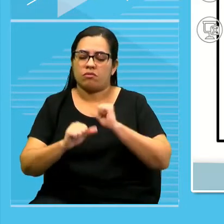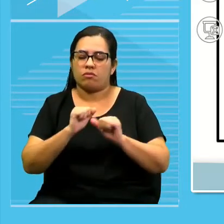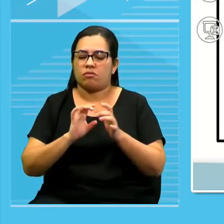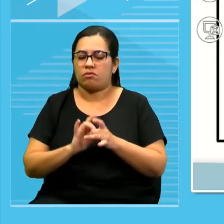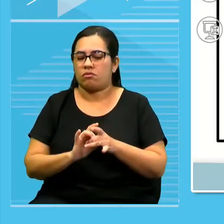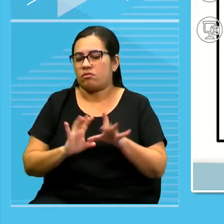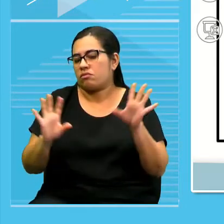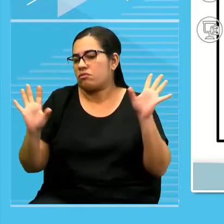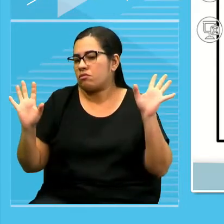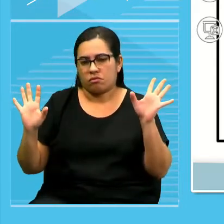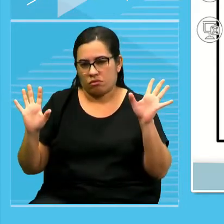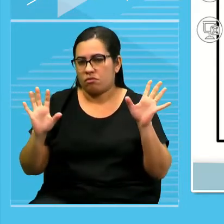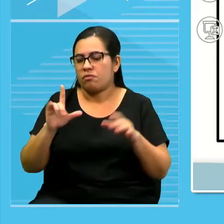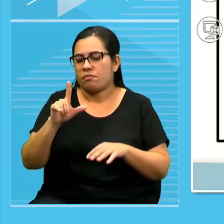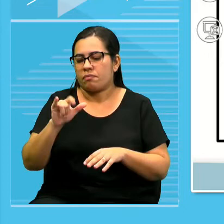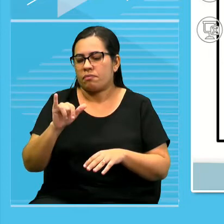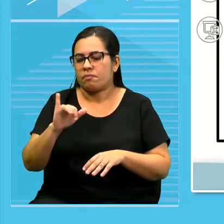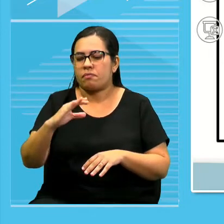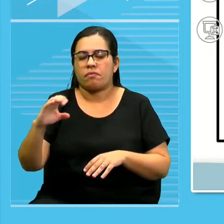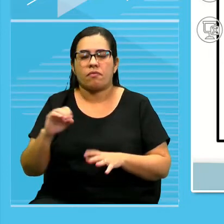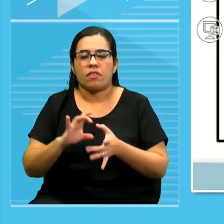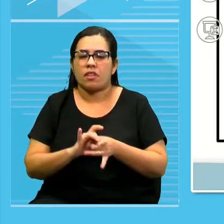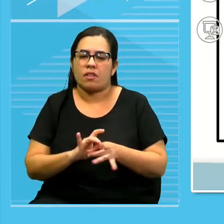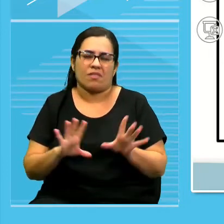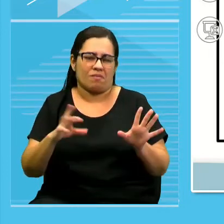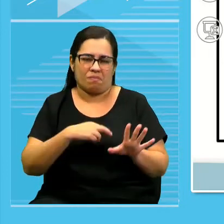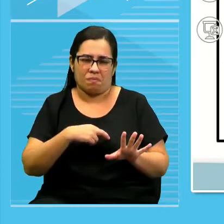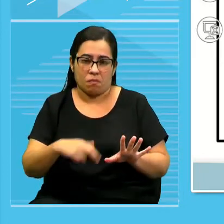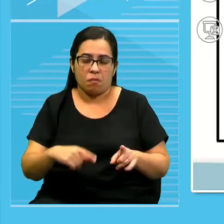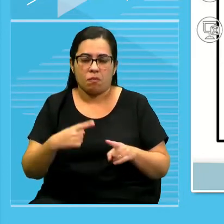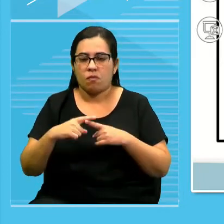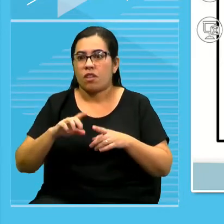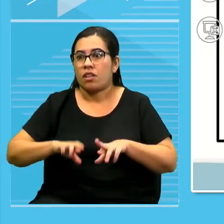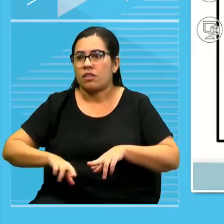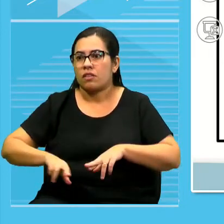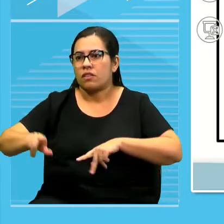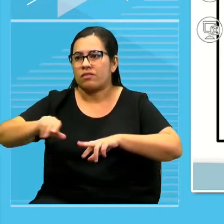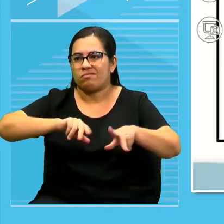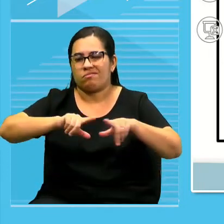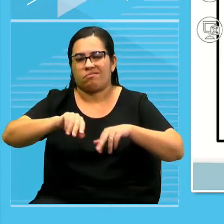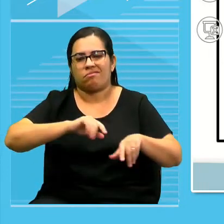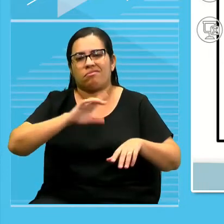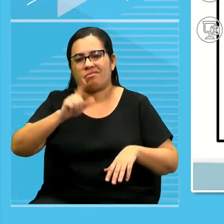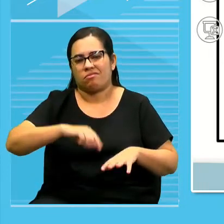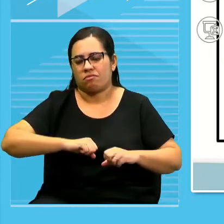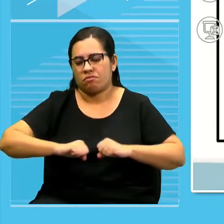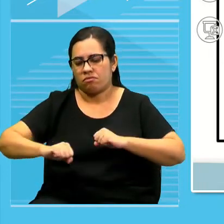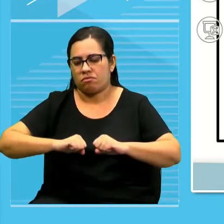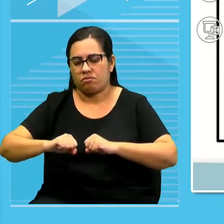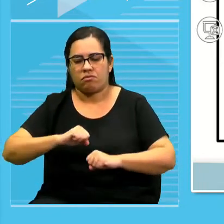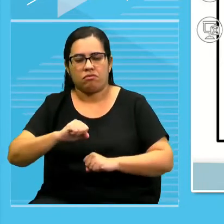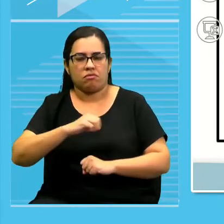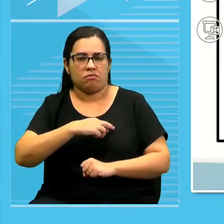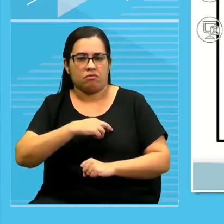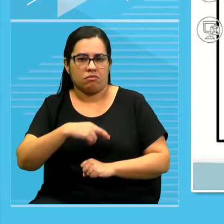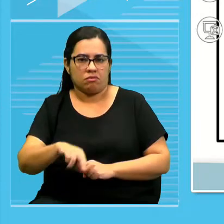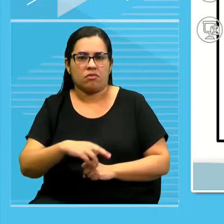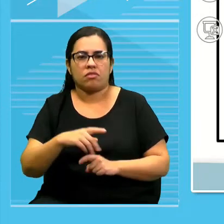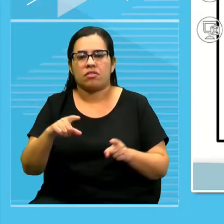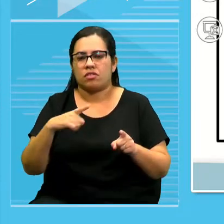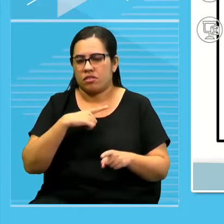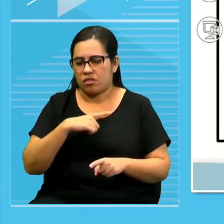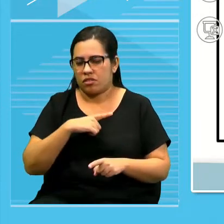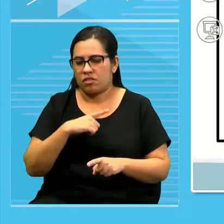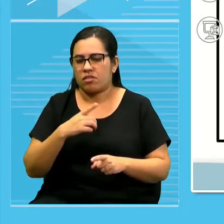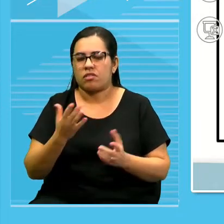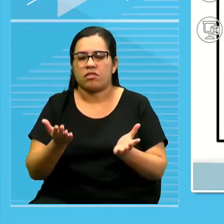determinando que o país é Laico porque nós temos muitas manifestações religiosas a gente tem um catolicy tem as